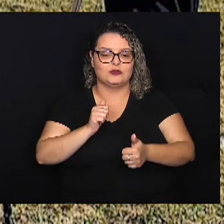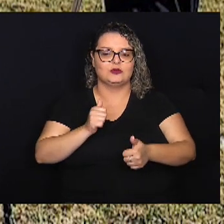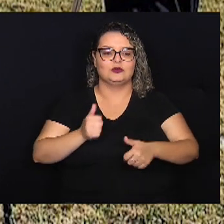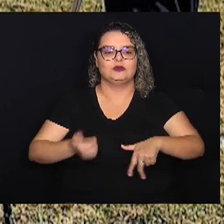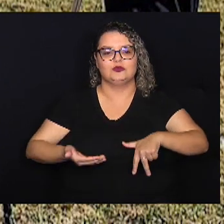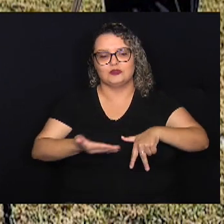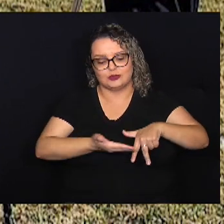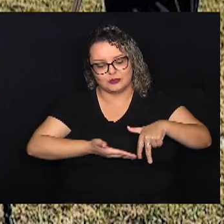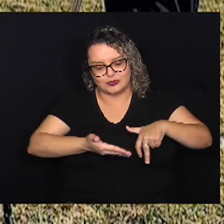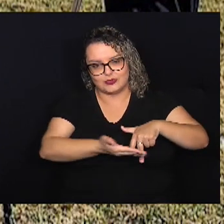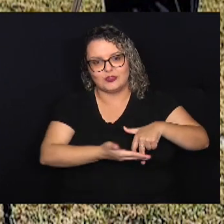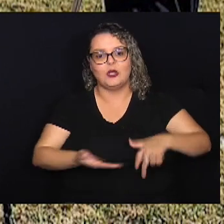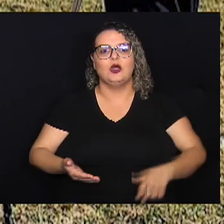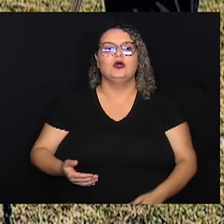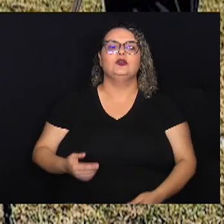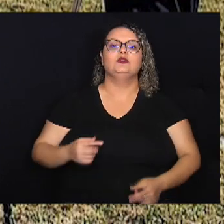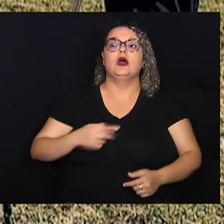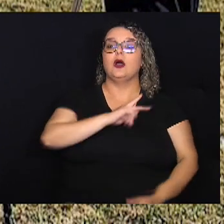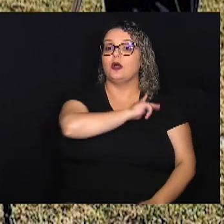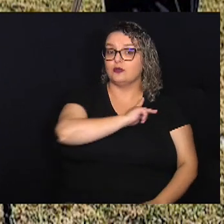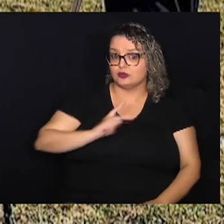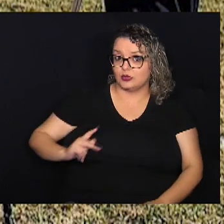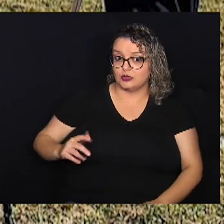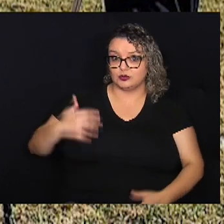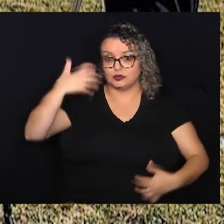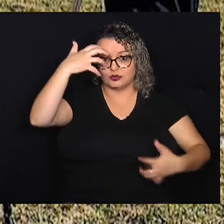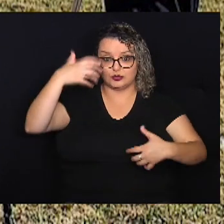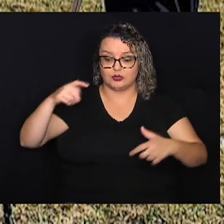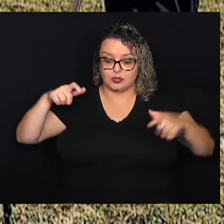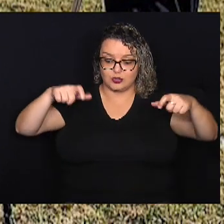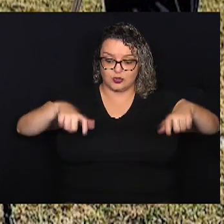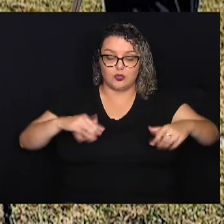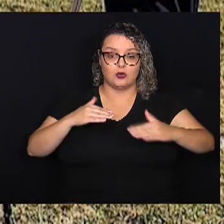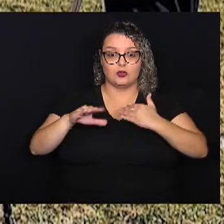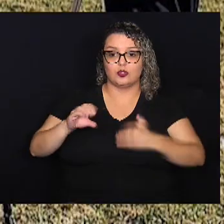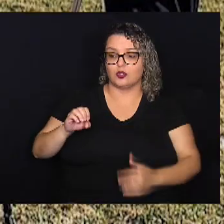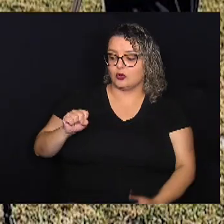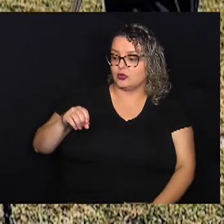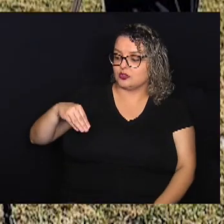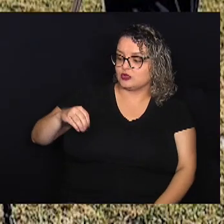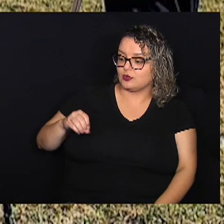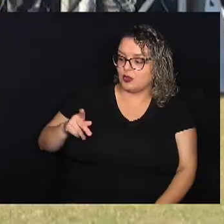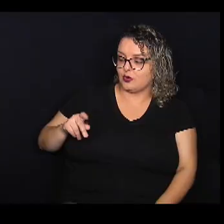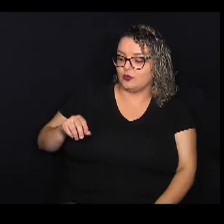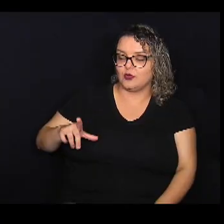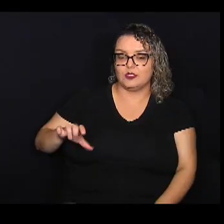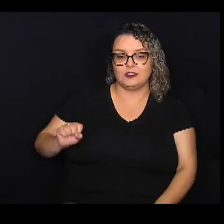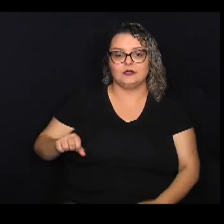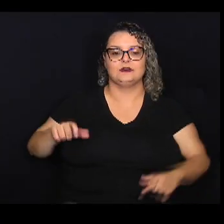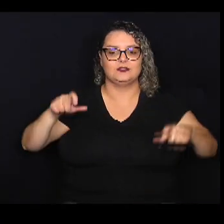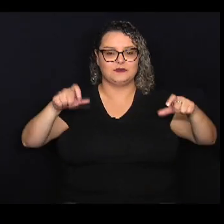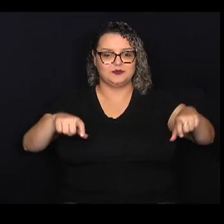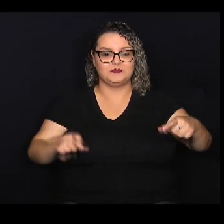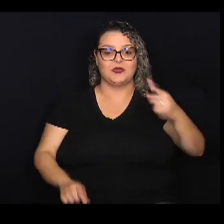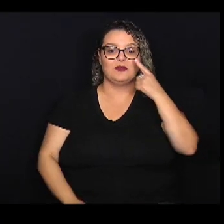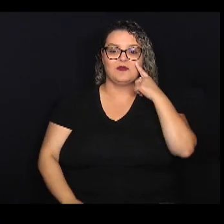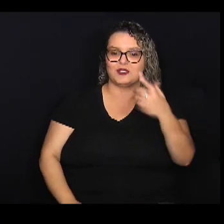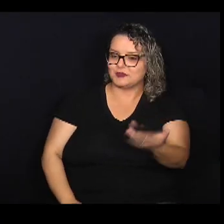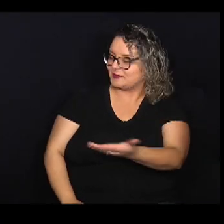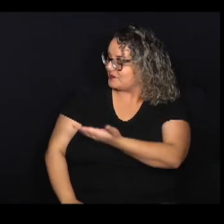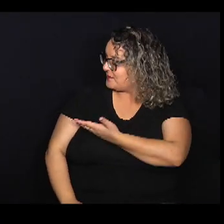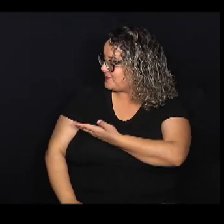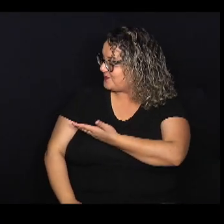o Cosmopolitano no Campo do Mancha, que fica na rua Valdir de Almeida, 435, no